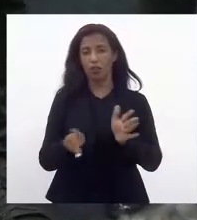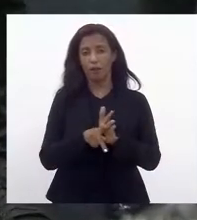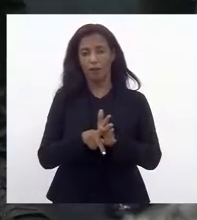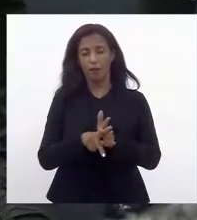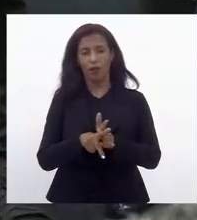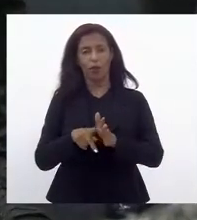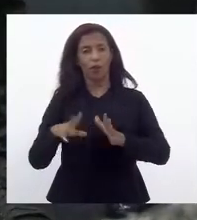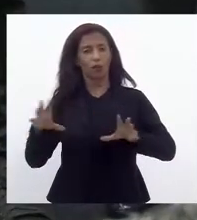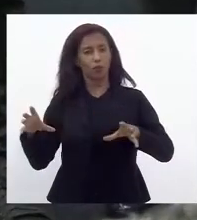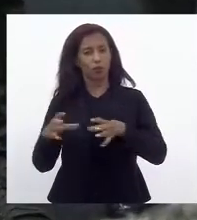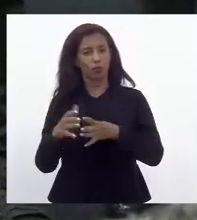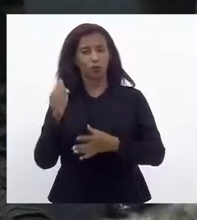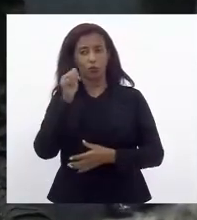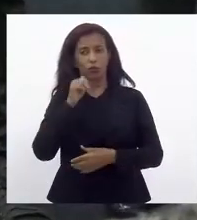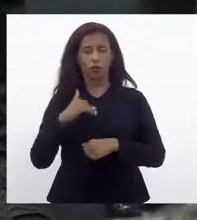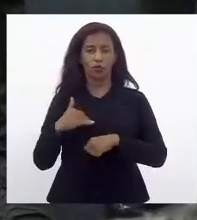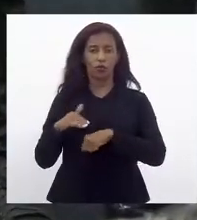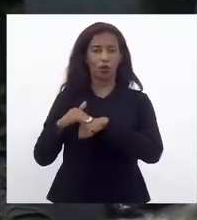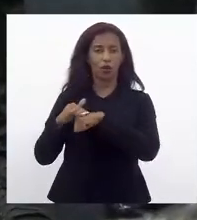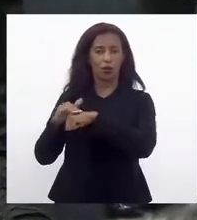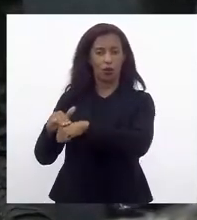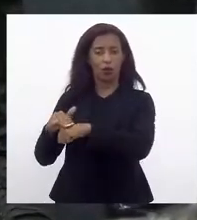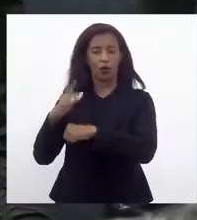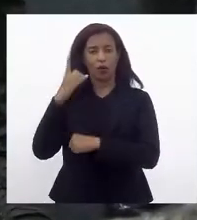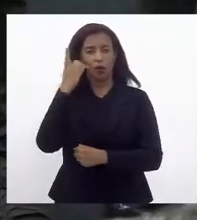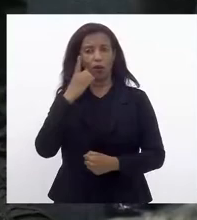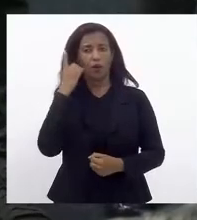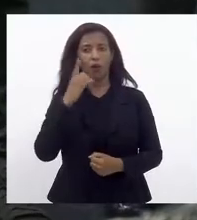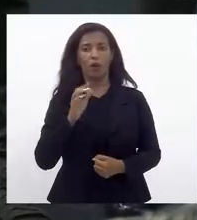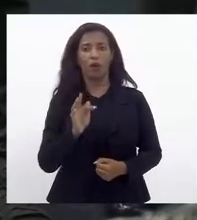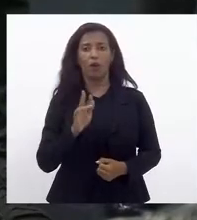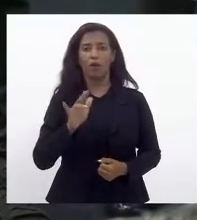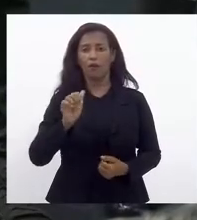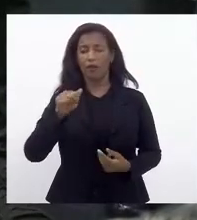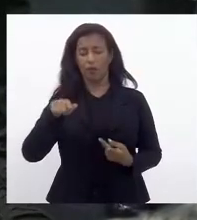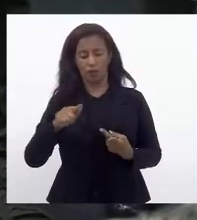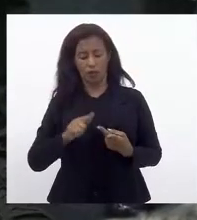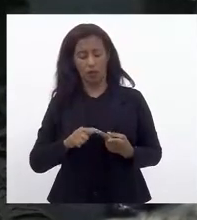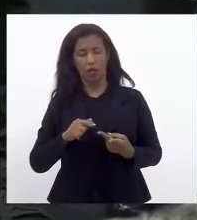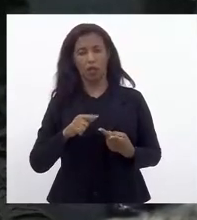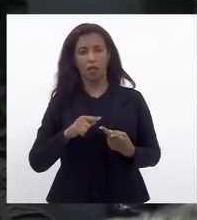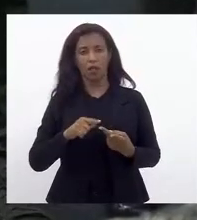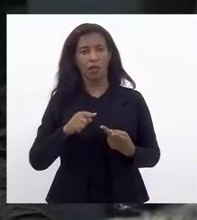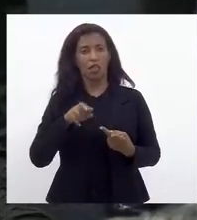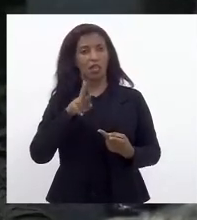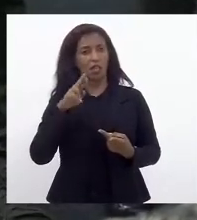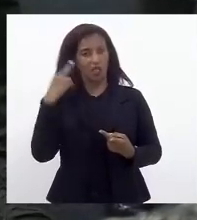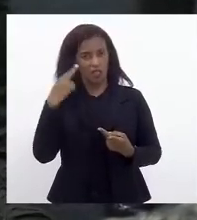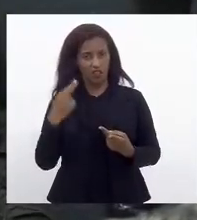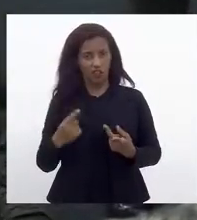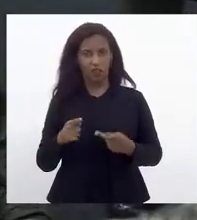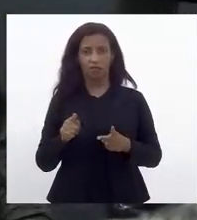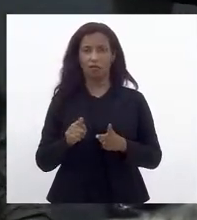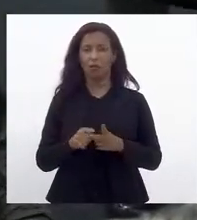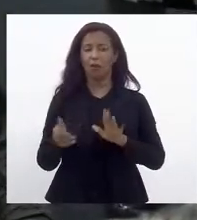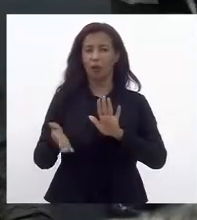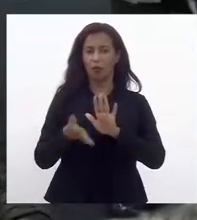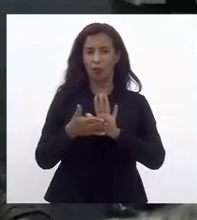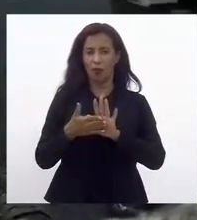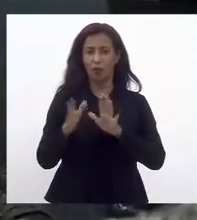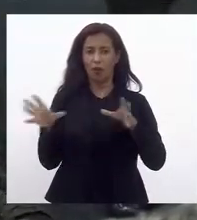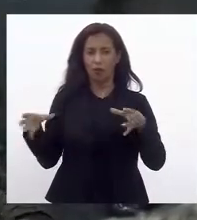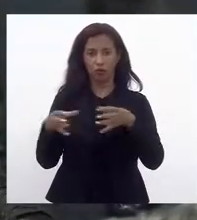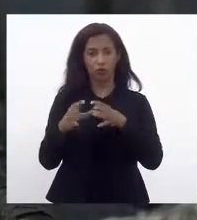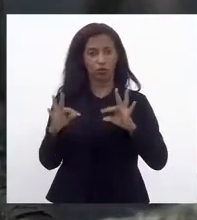eu já conversei com a deputada Franciane, a deputada Rejane também não se opõe, que seja uma proposta